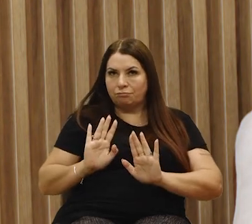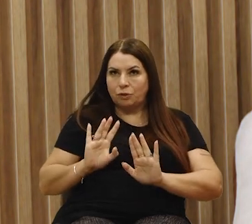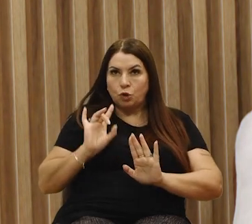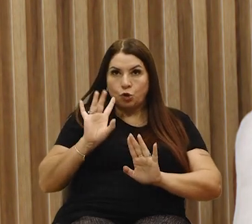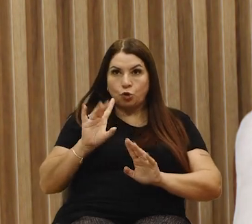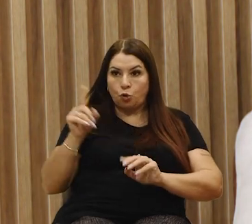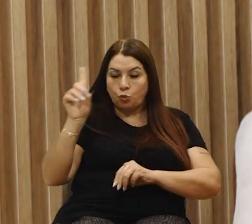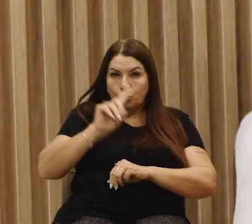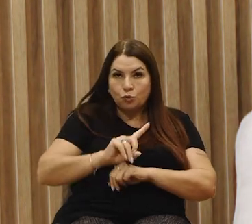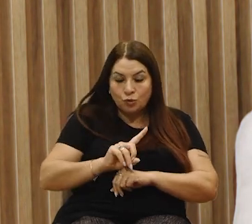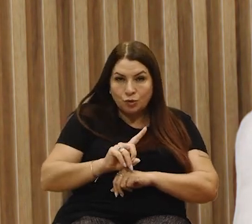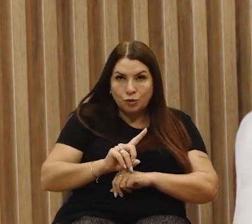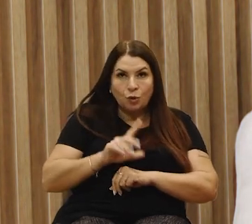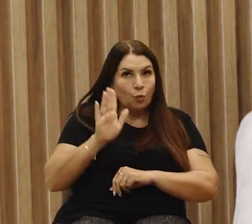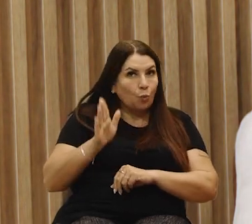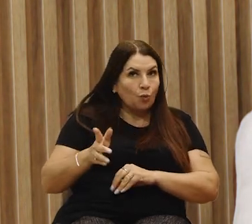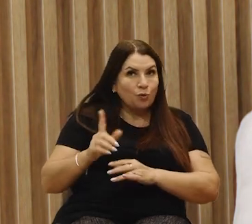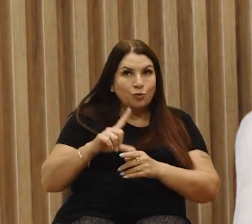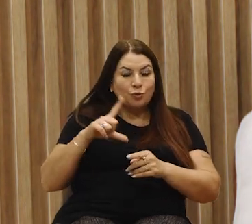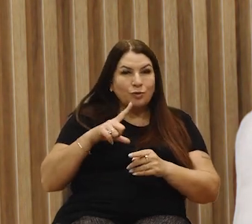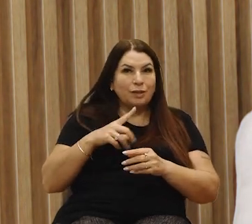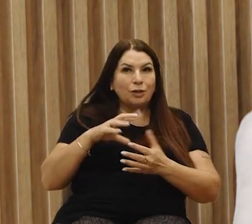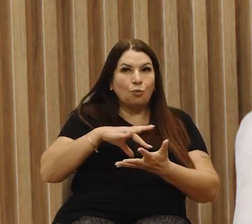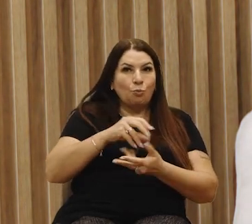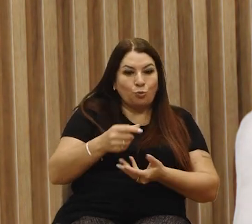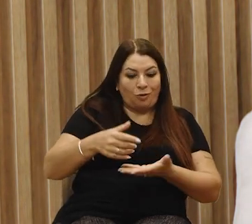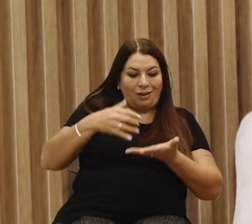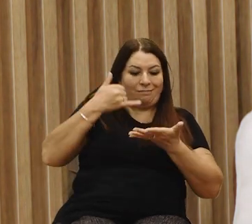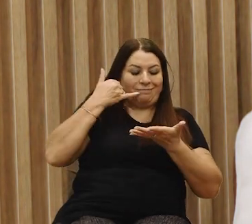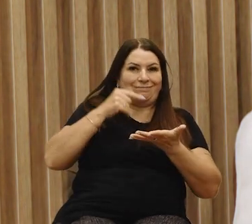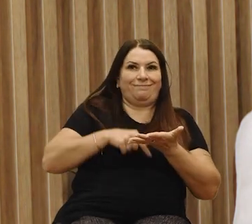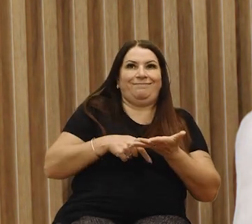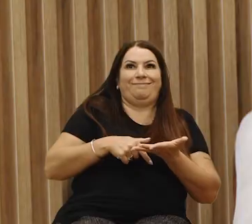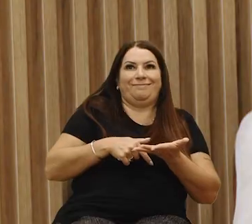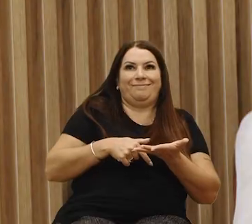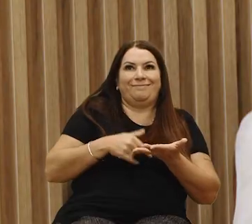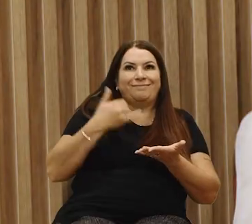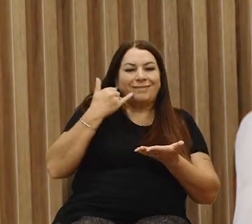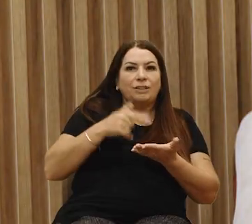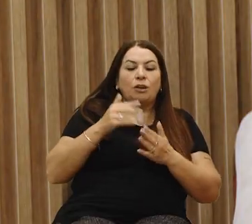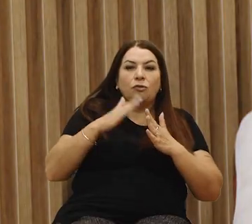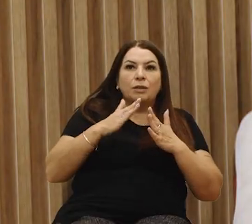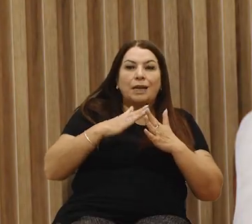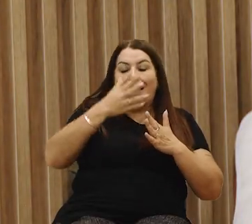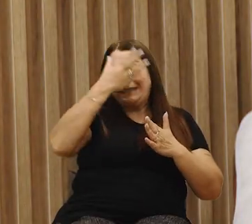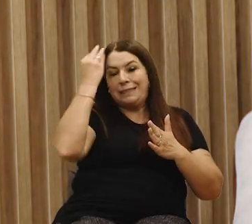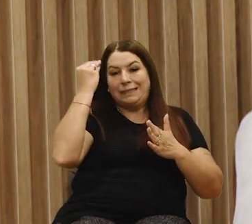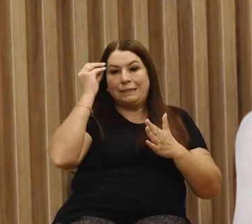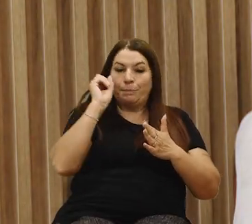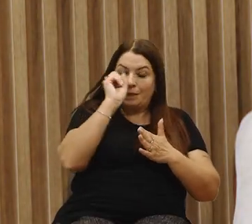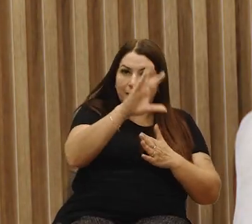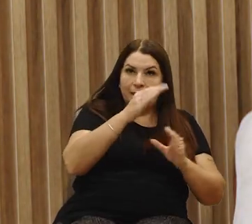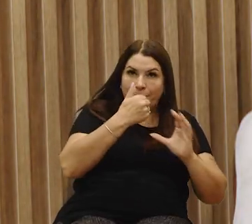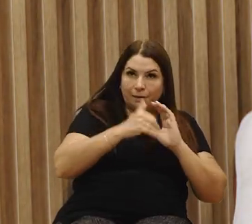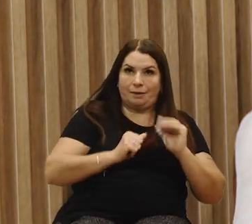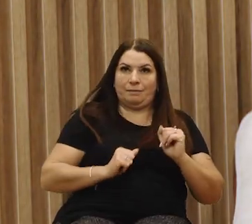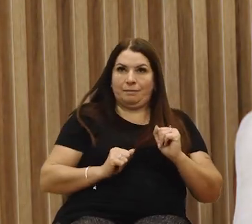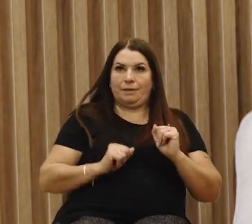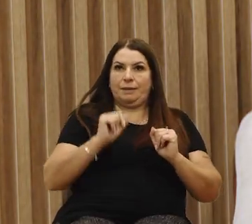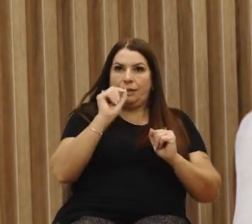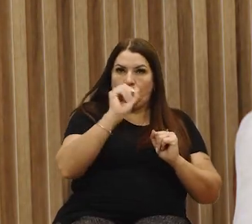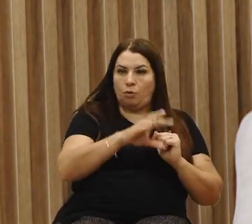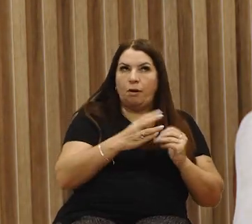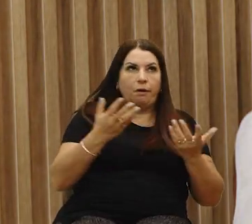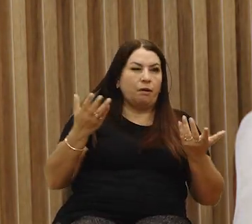só no outro dia. Hoje você tem um mundo na mão. Você chega em casa, esqueci de mandar aquele e-mail, vai